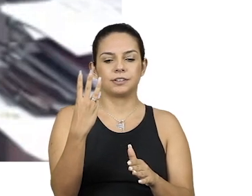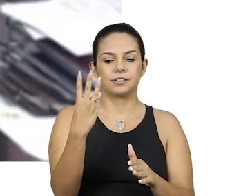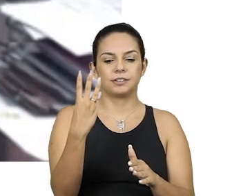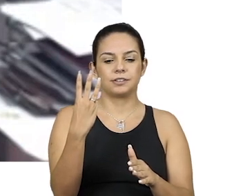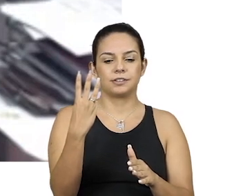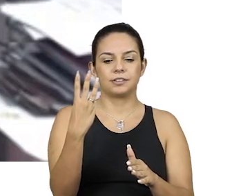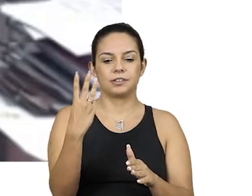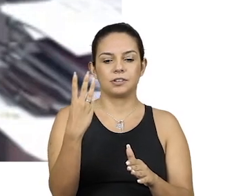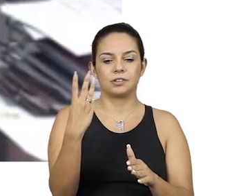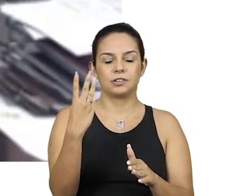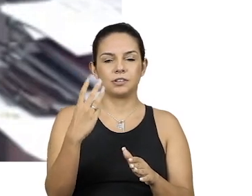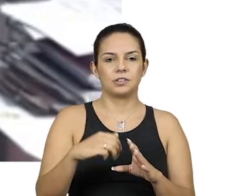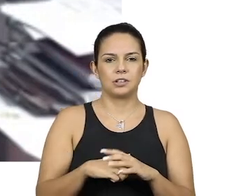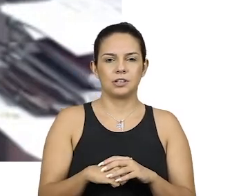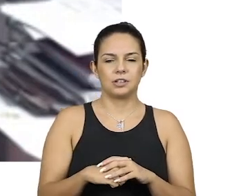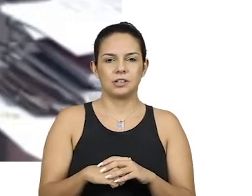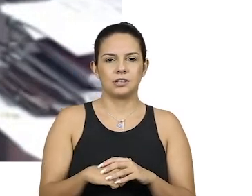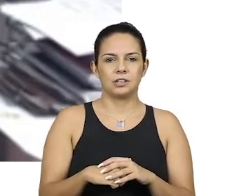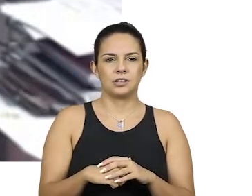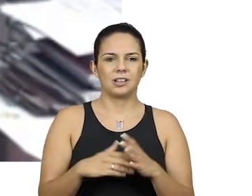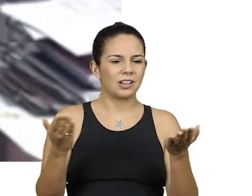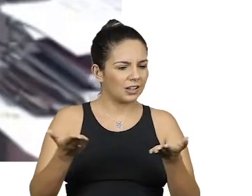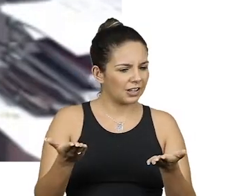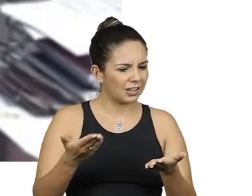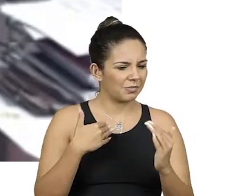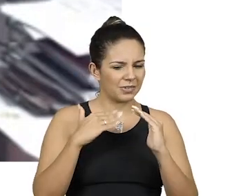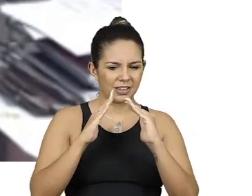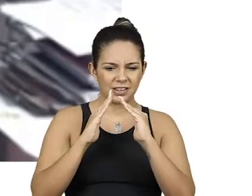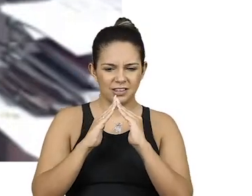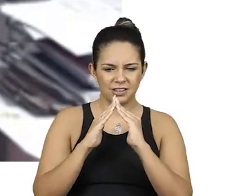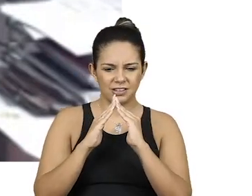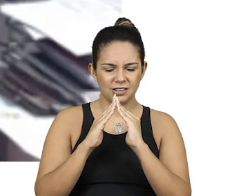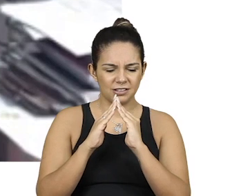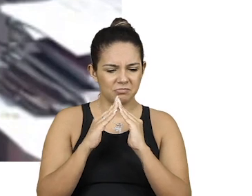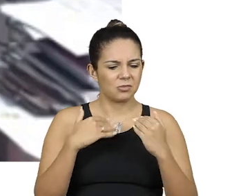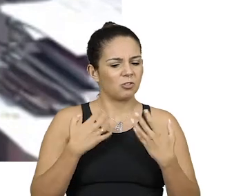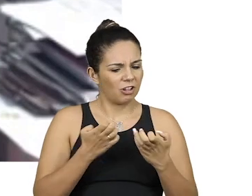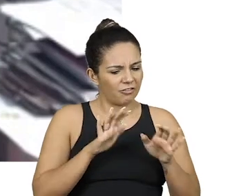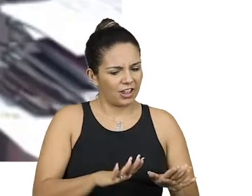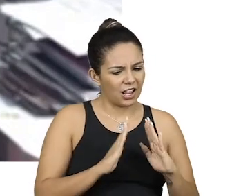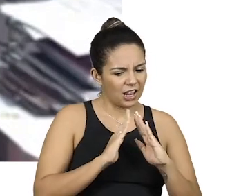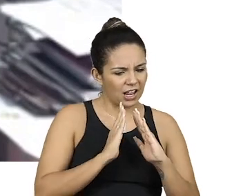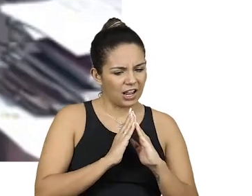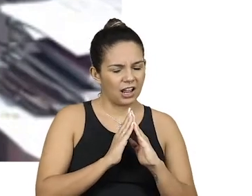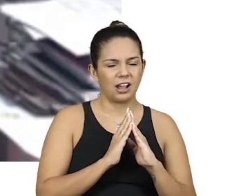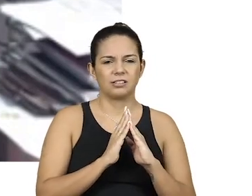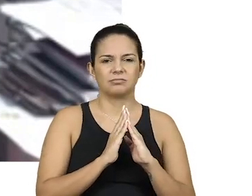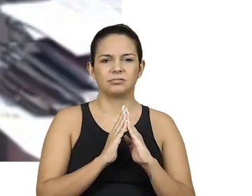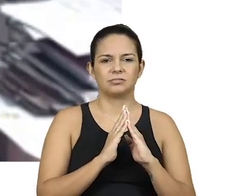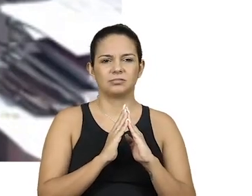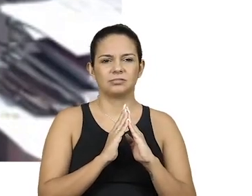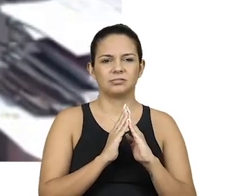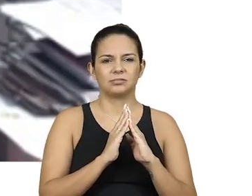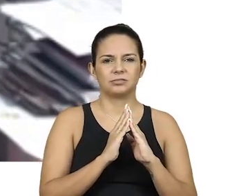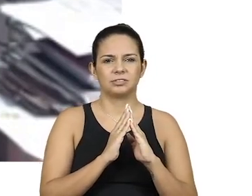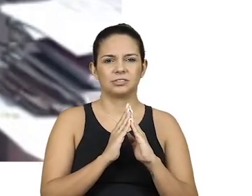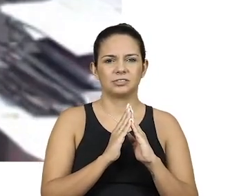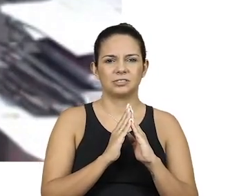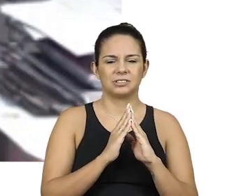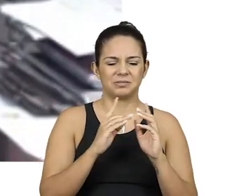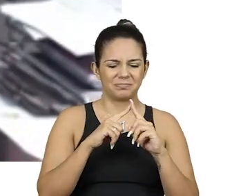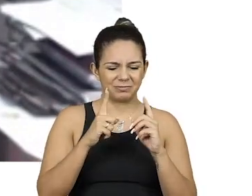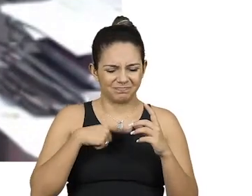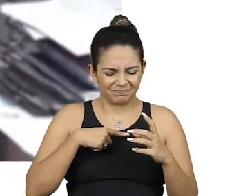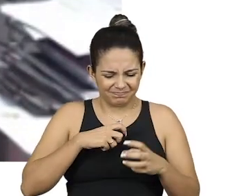adaptei, não sem esforço. Agora minha casa me basta e seus gerânios,